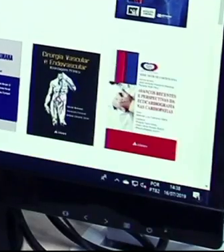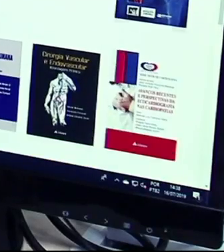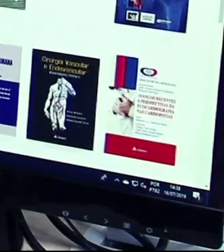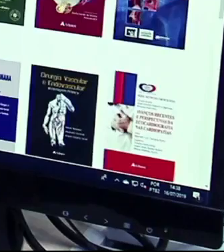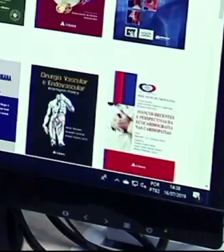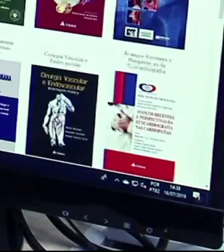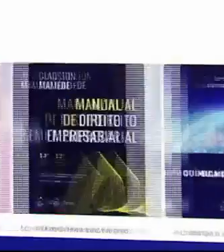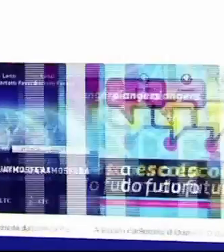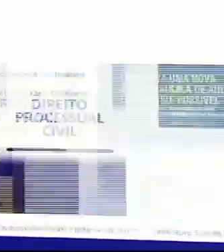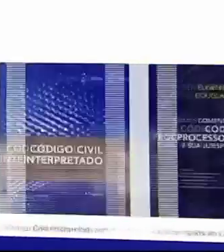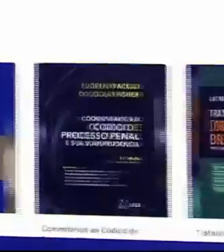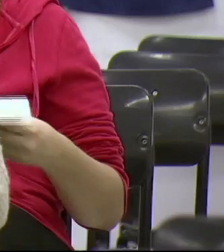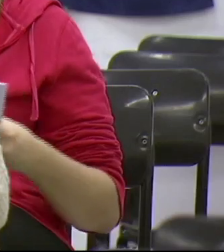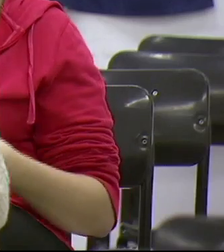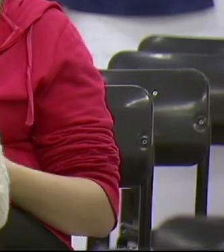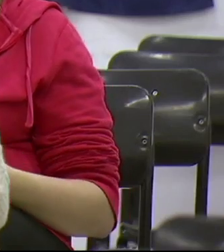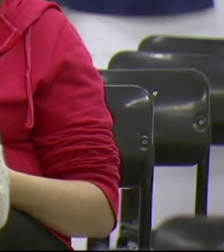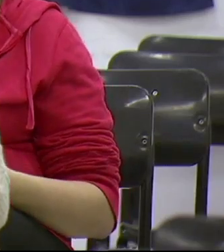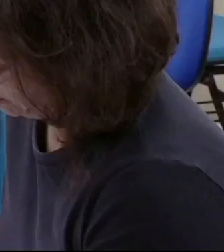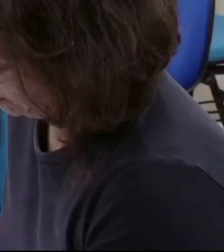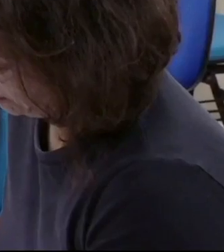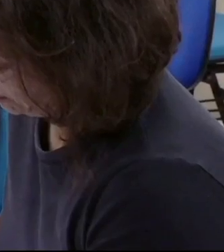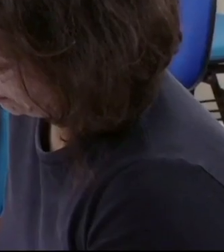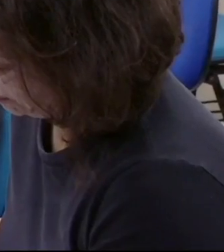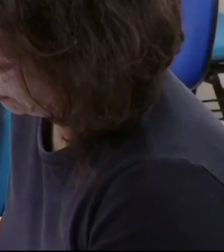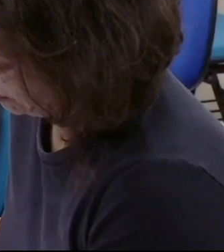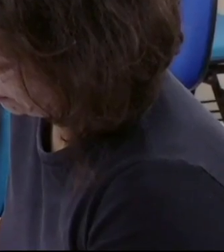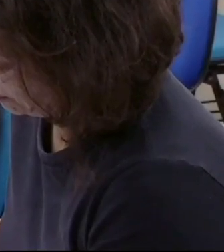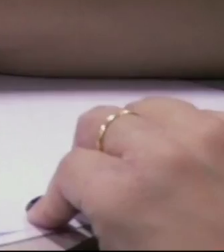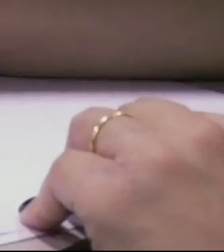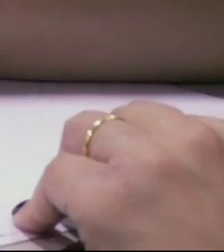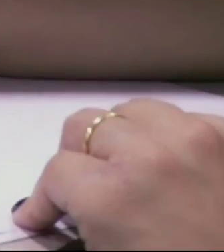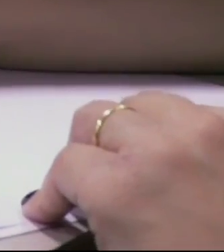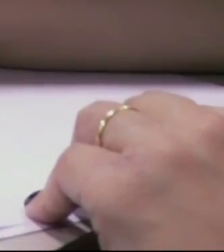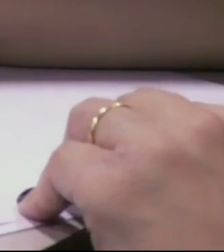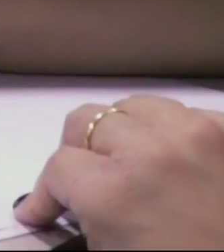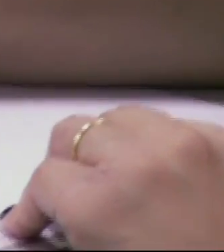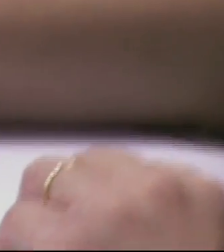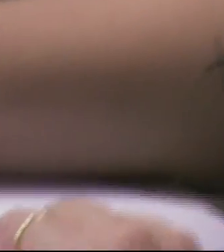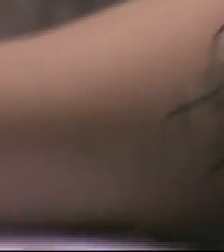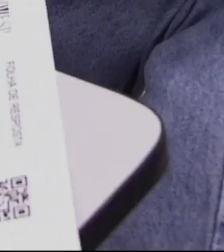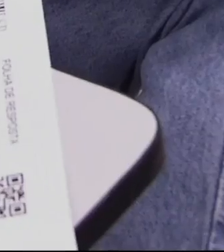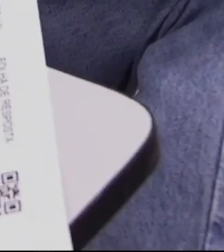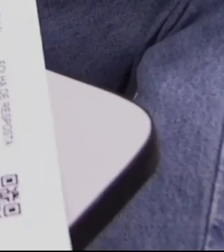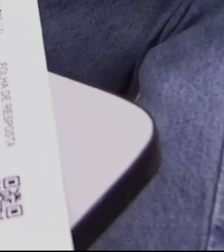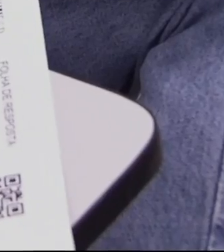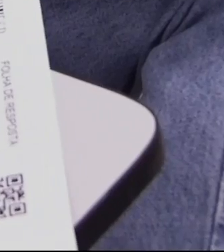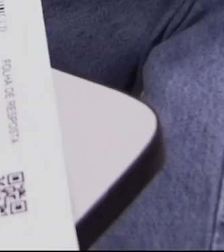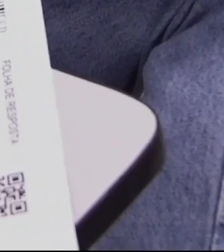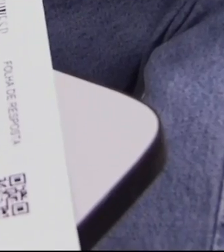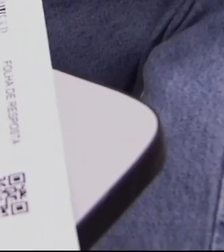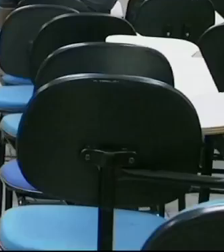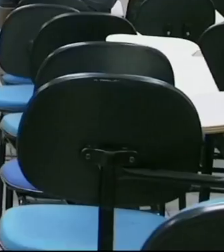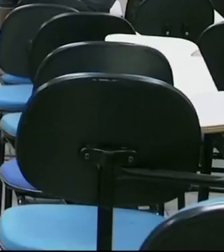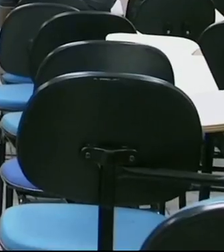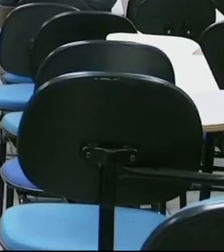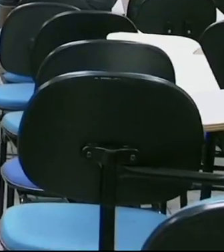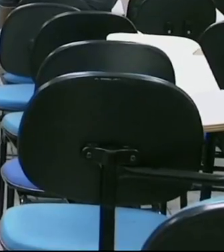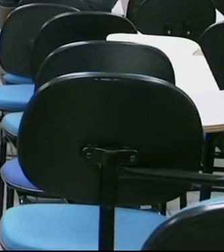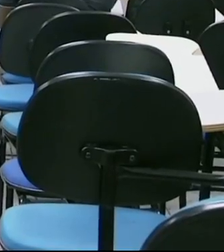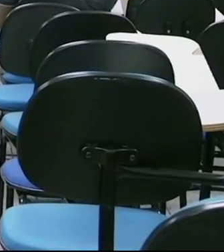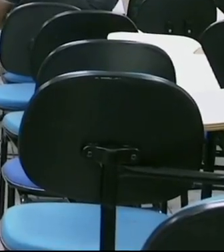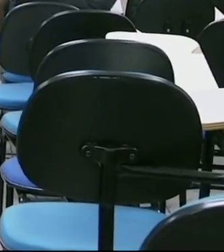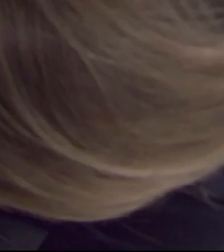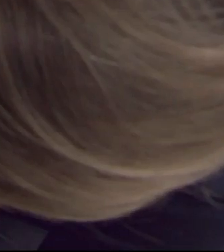tem as lá e diz que os mediadores tenta meu contato direto com os mediadores tanto do curso quanto do polo